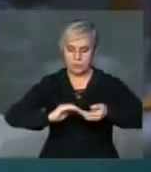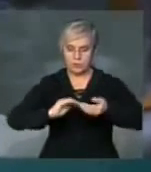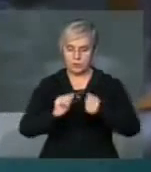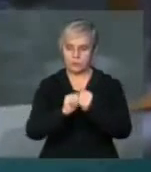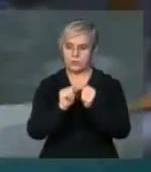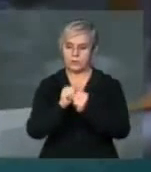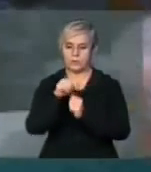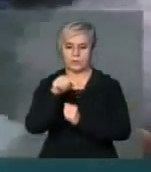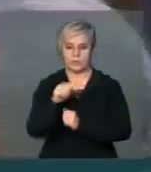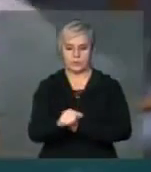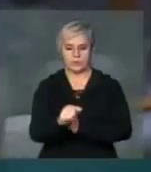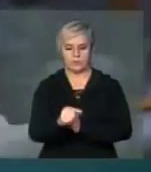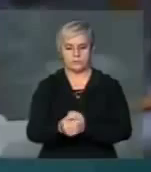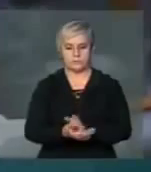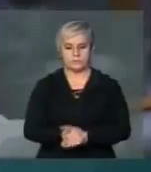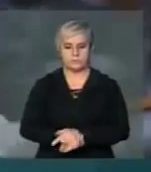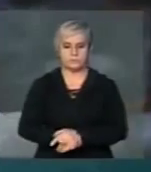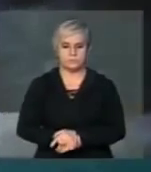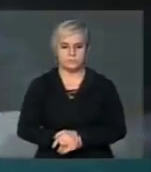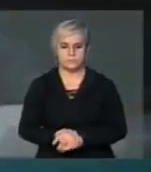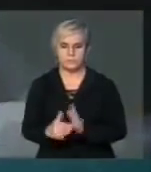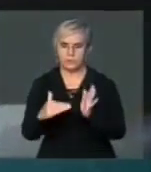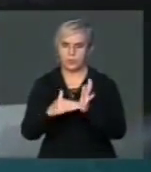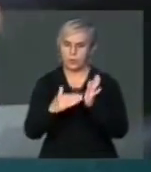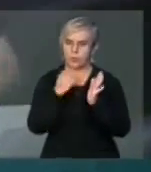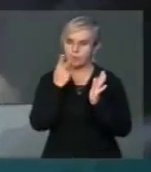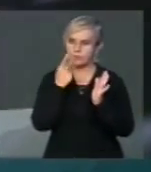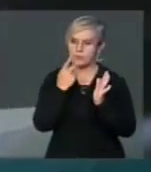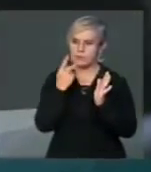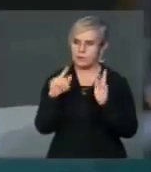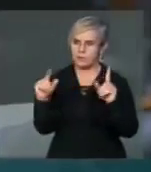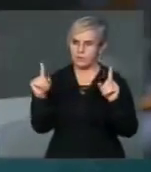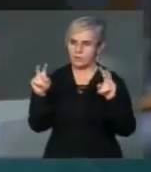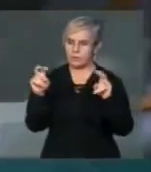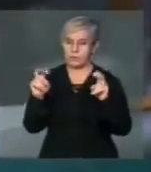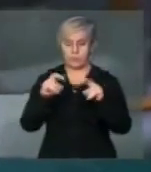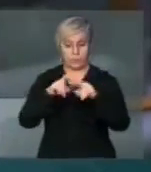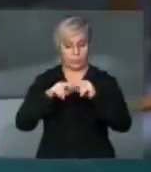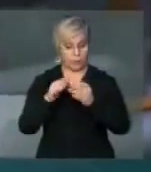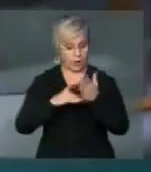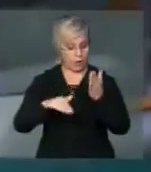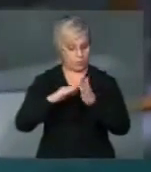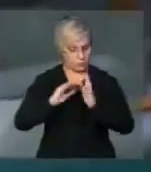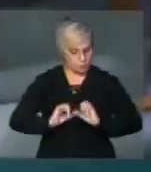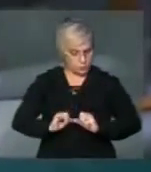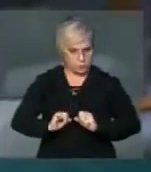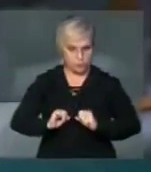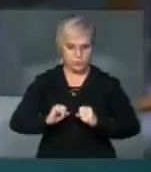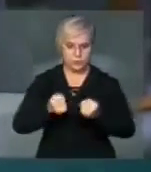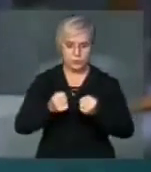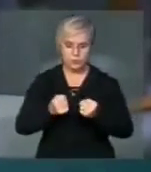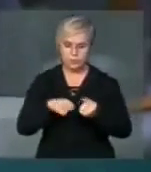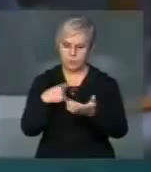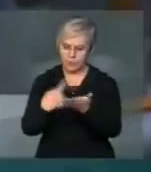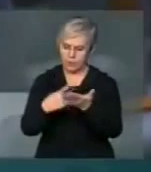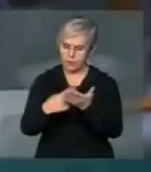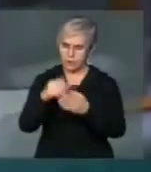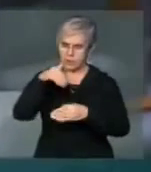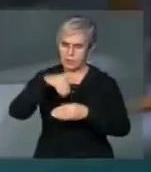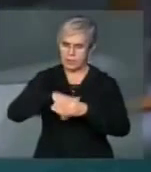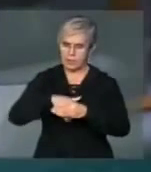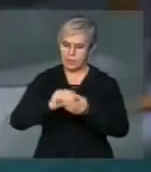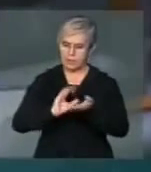2 casas do Congresso Nacional. Último item, senhor presidente. Diante de todo o exposto, confirmada a eleição do